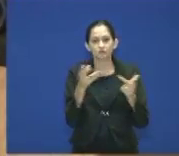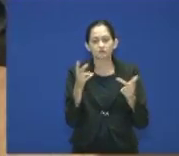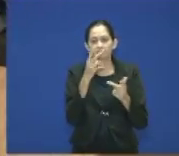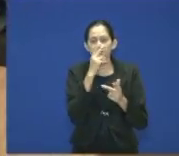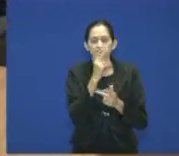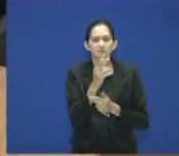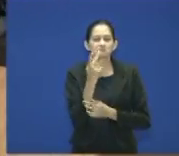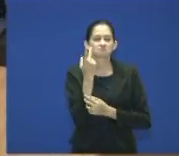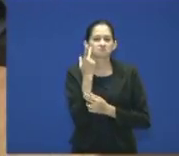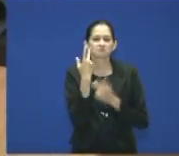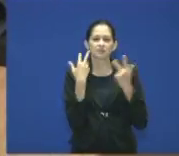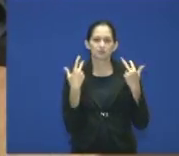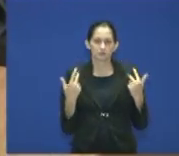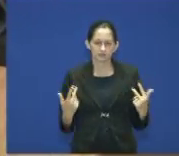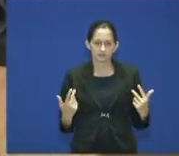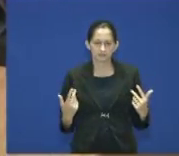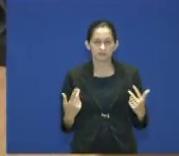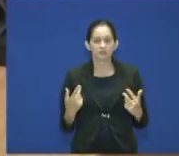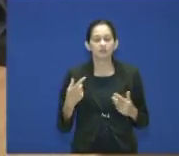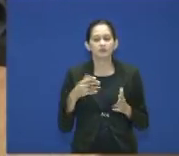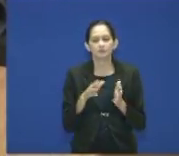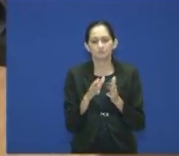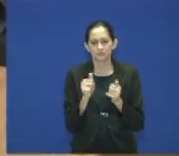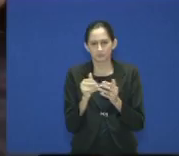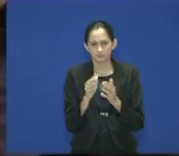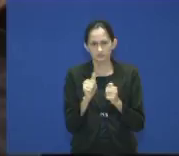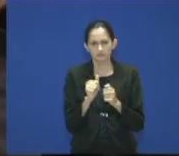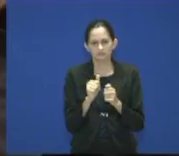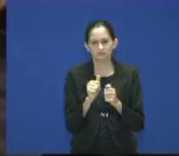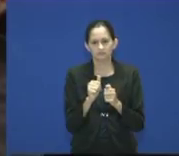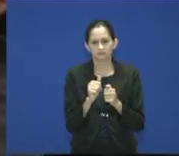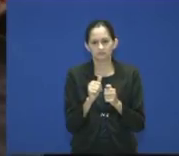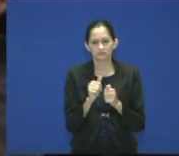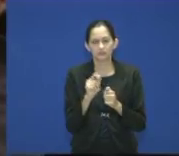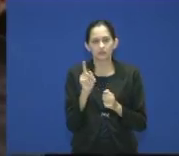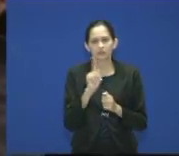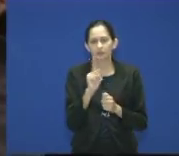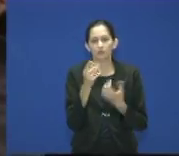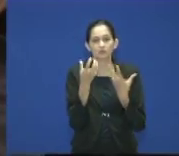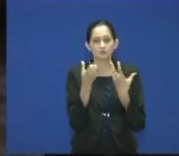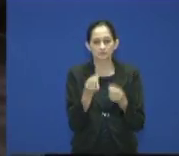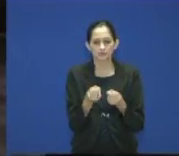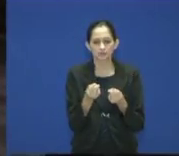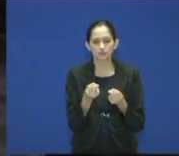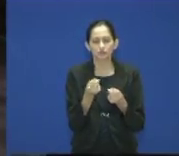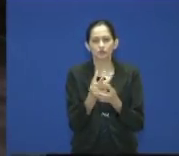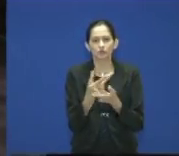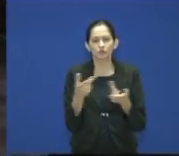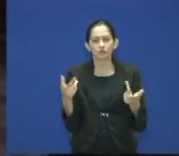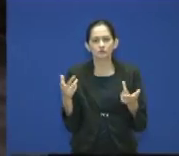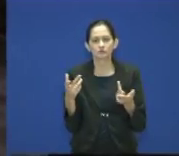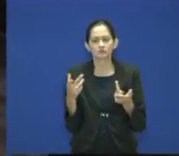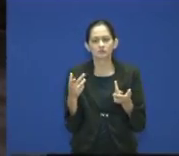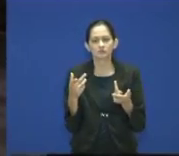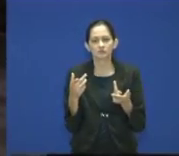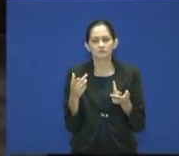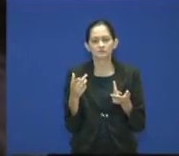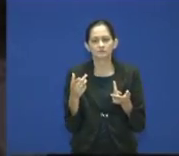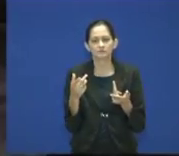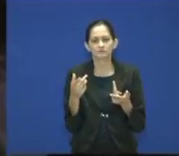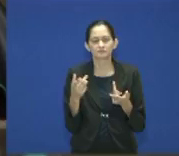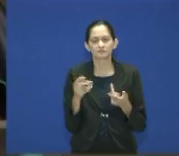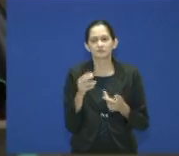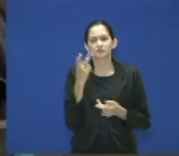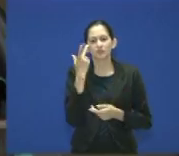habitual. Suplicamos expressamente, não aceites o que é de hábito, como